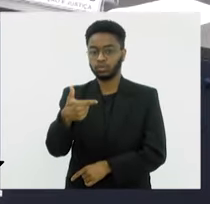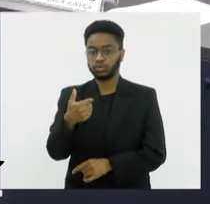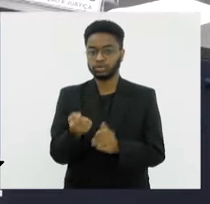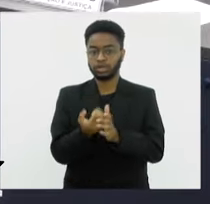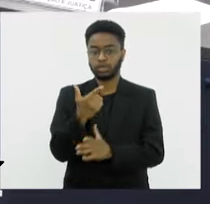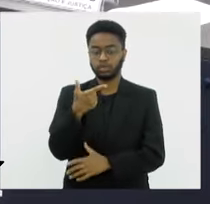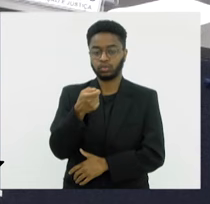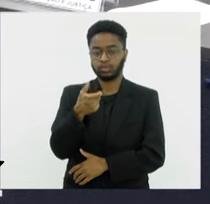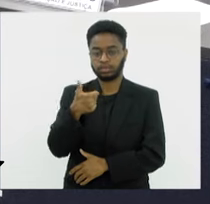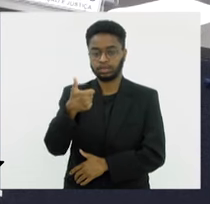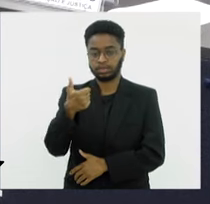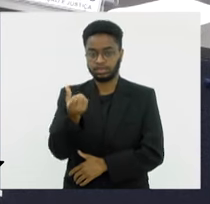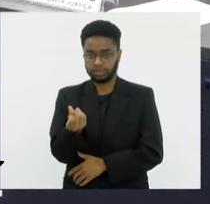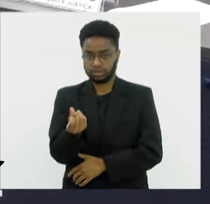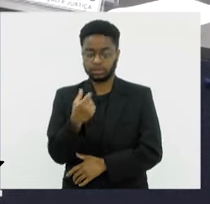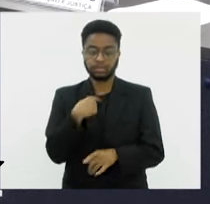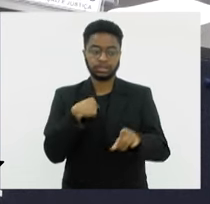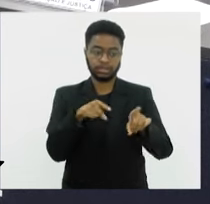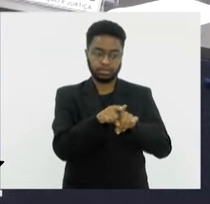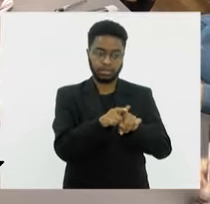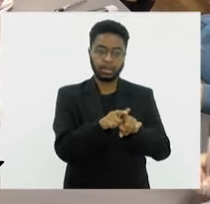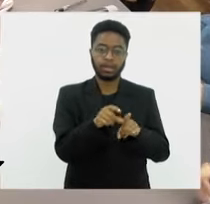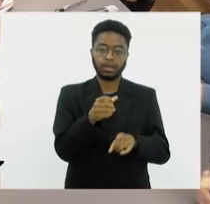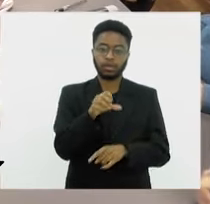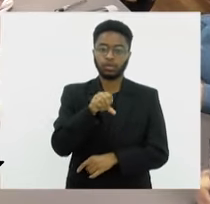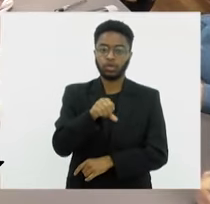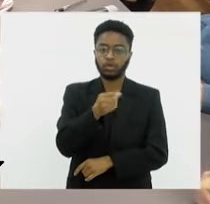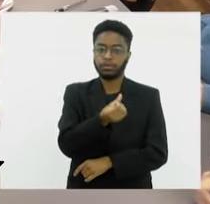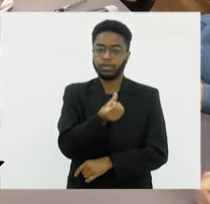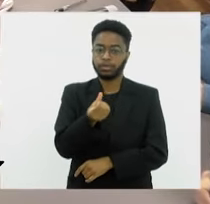7.382/16. Tem uma minha também de